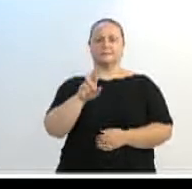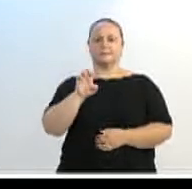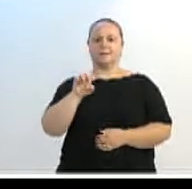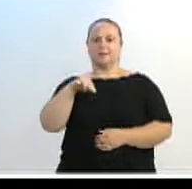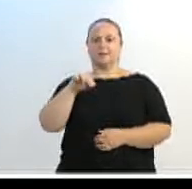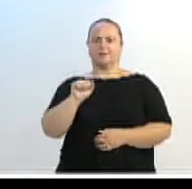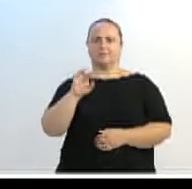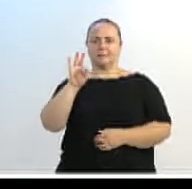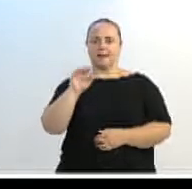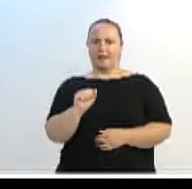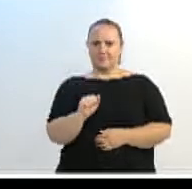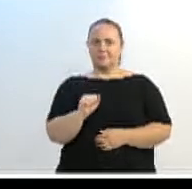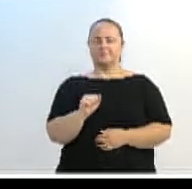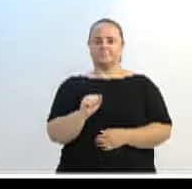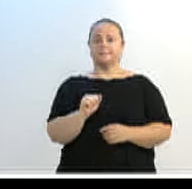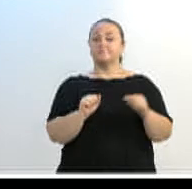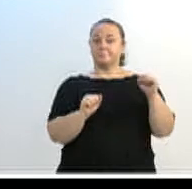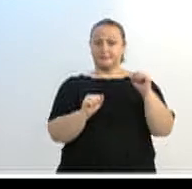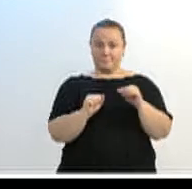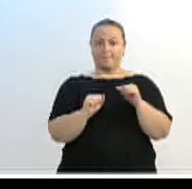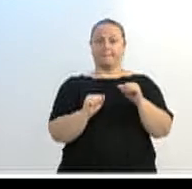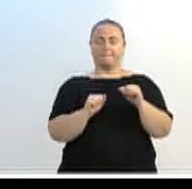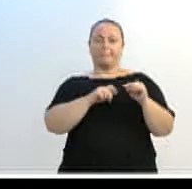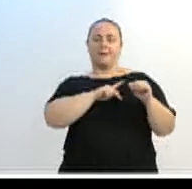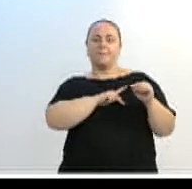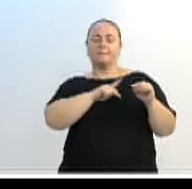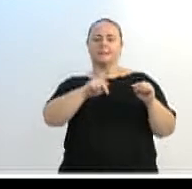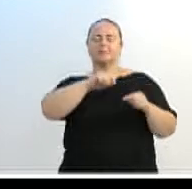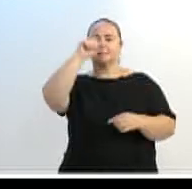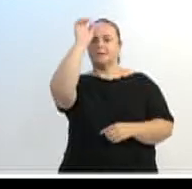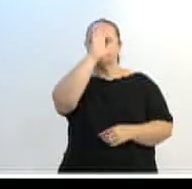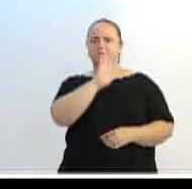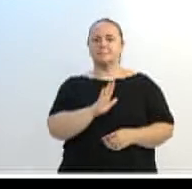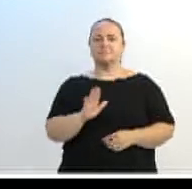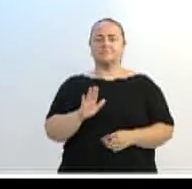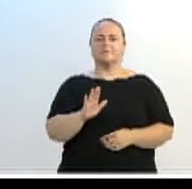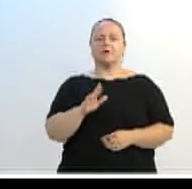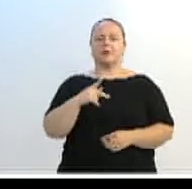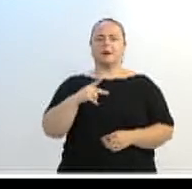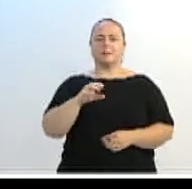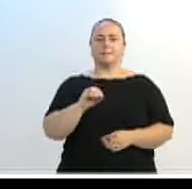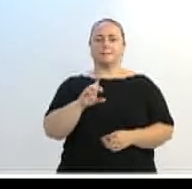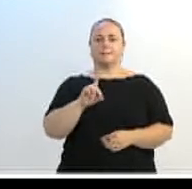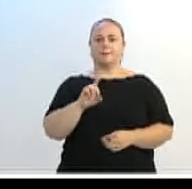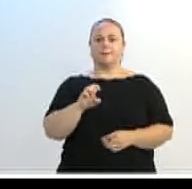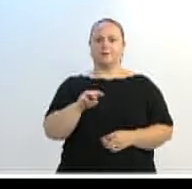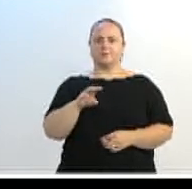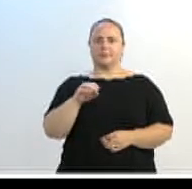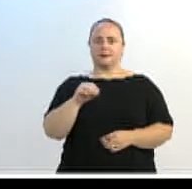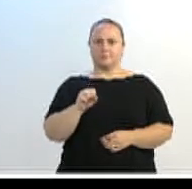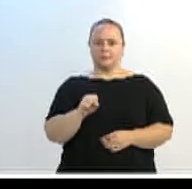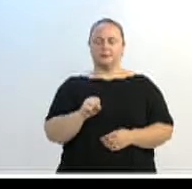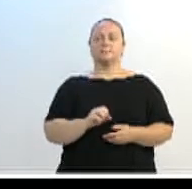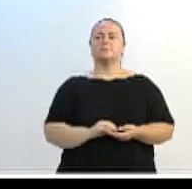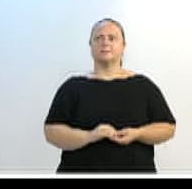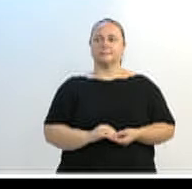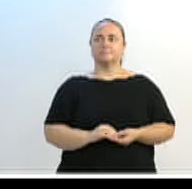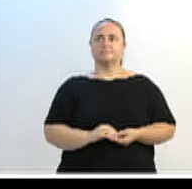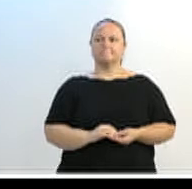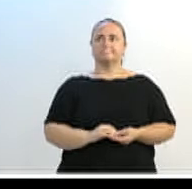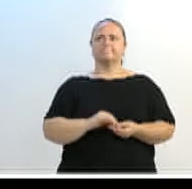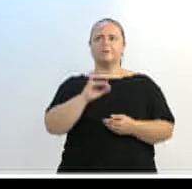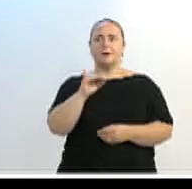Renata Abreu, ela é presidente nacional do Podemos, no qual partido que eu sou filiada, e aí eu tive a